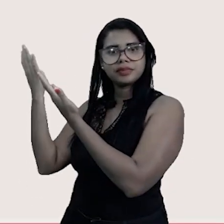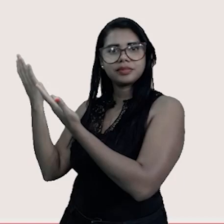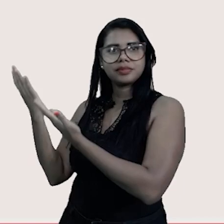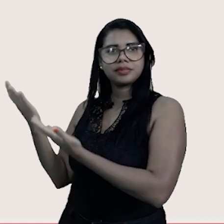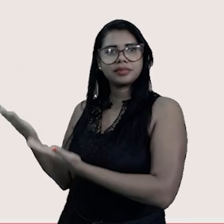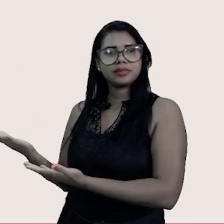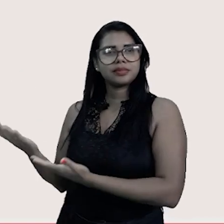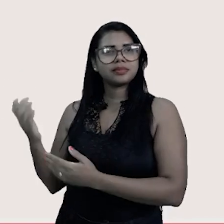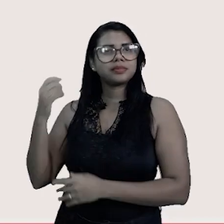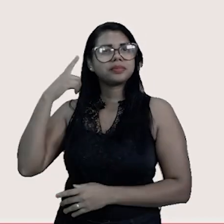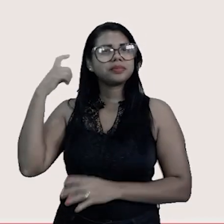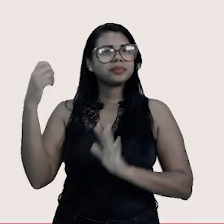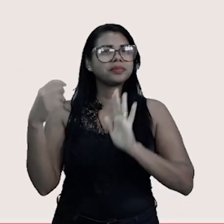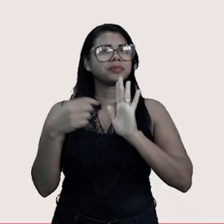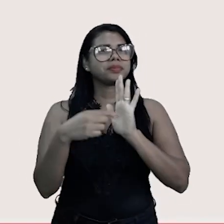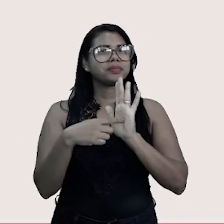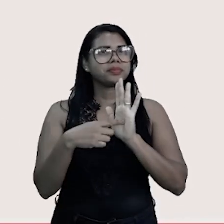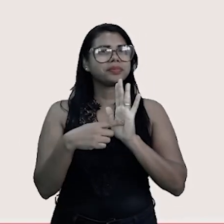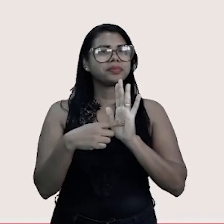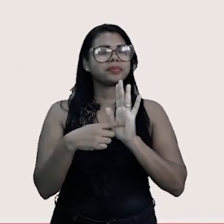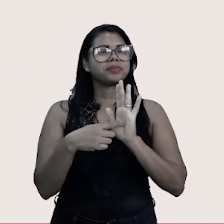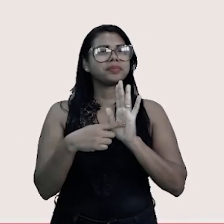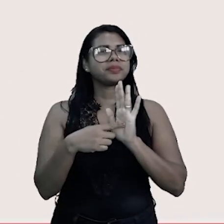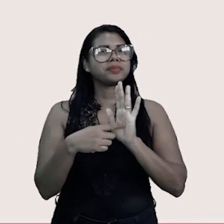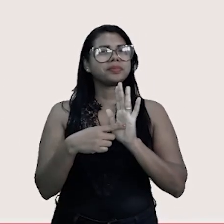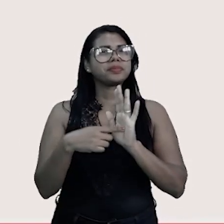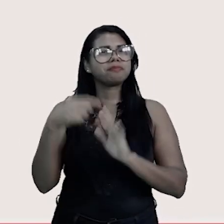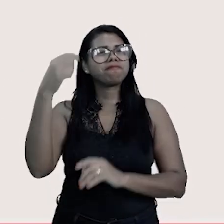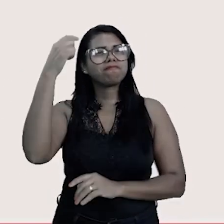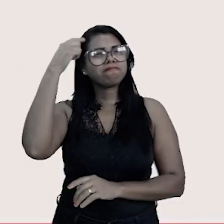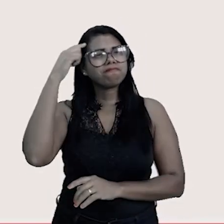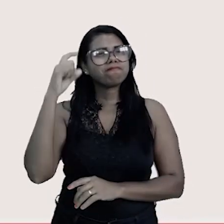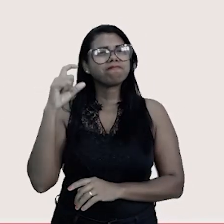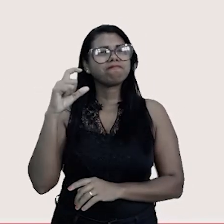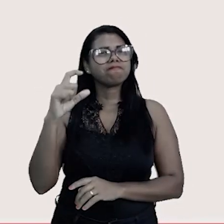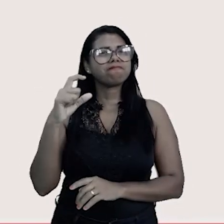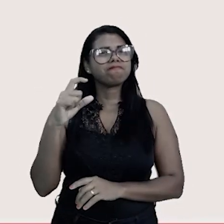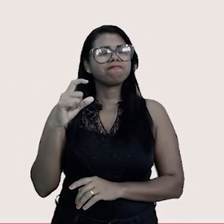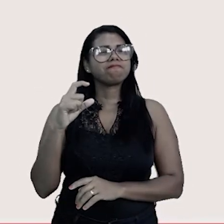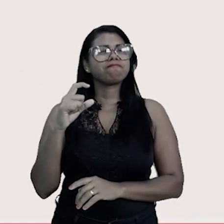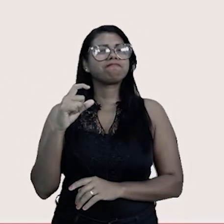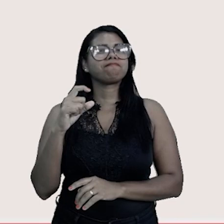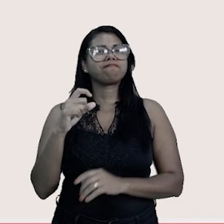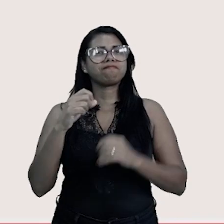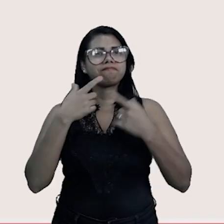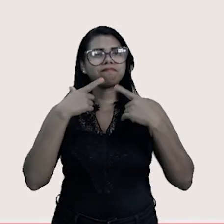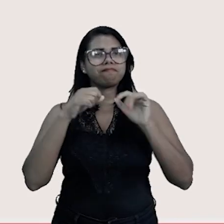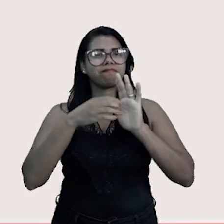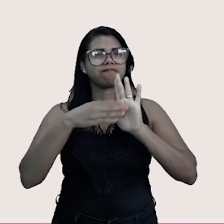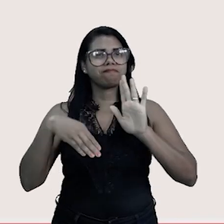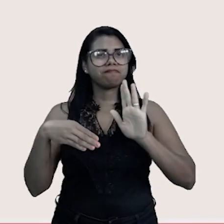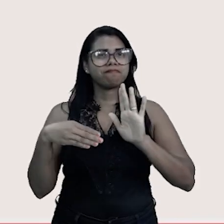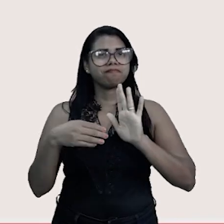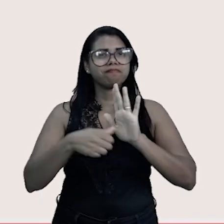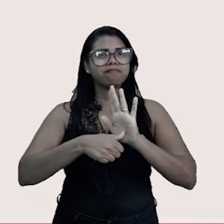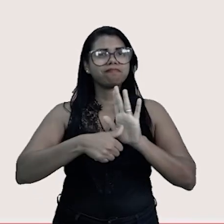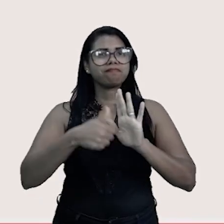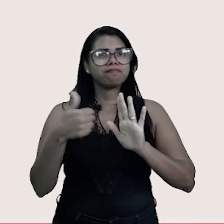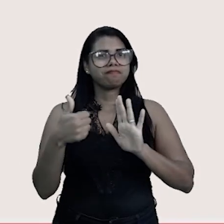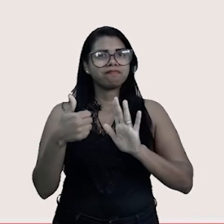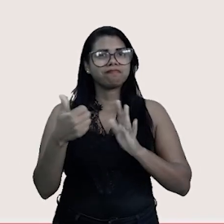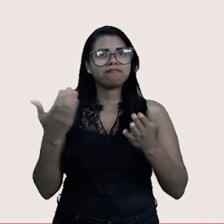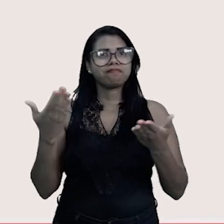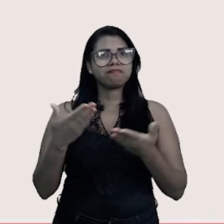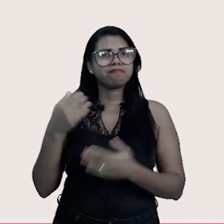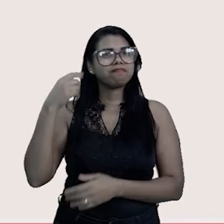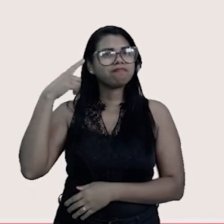construção, figuras de pensamento, figuras de palavras. Então, a primeira, figura de som. Vem comigo, Robertão. Vem comigo. Vem